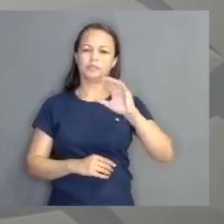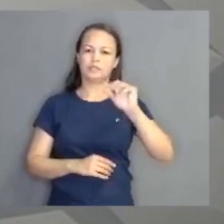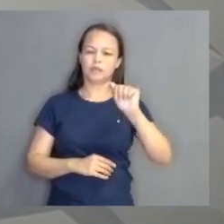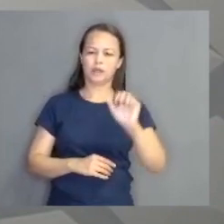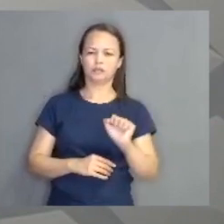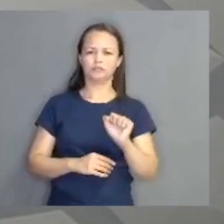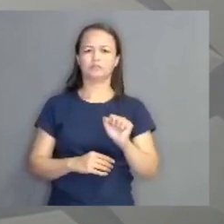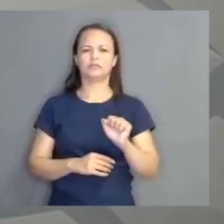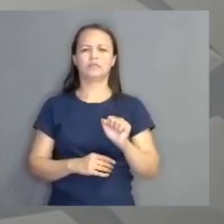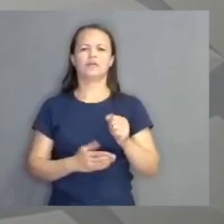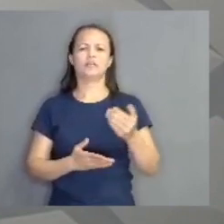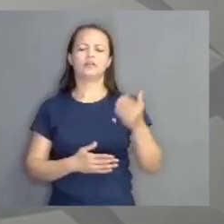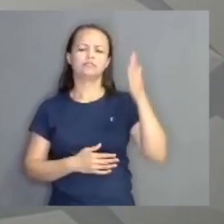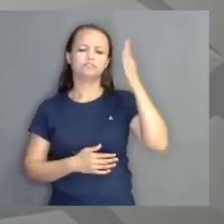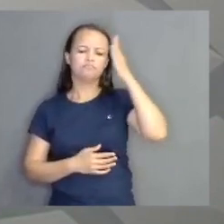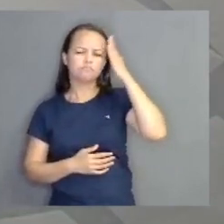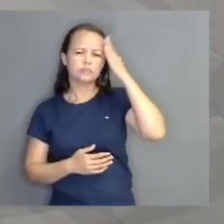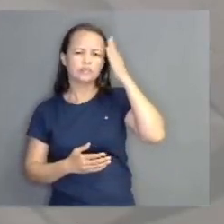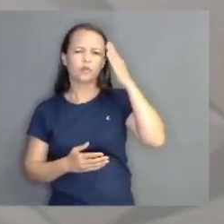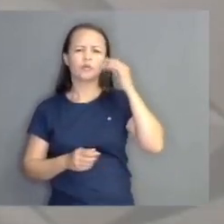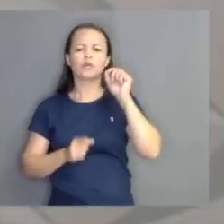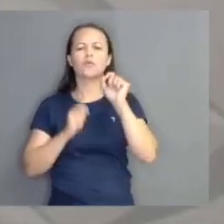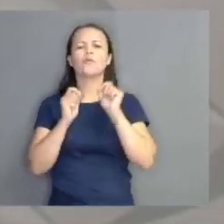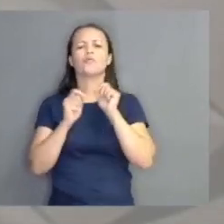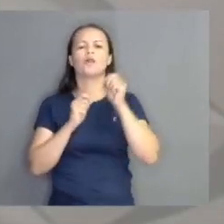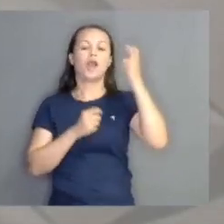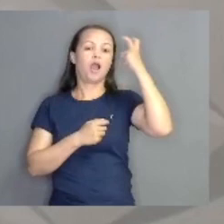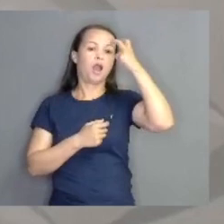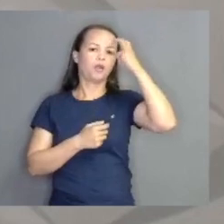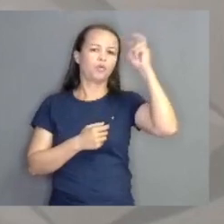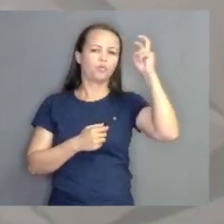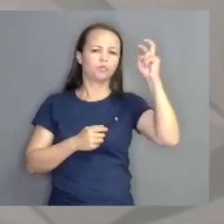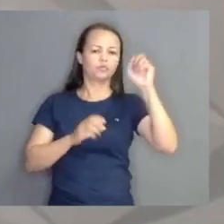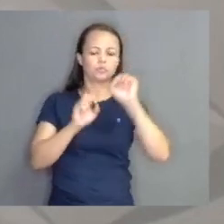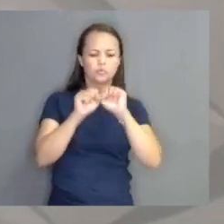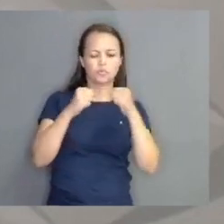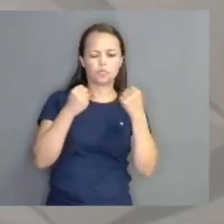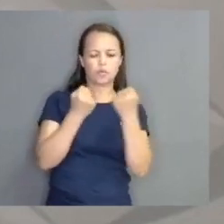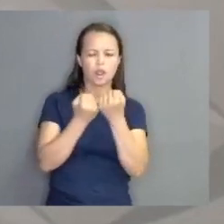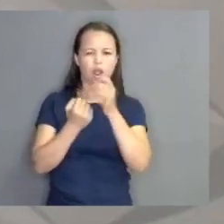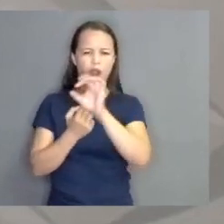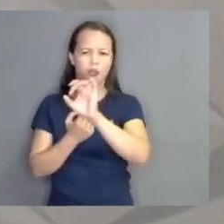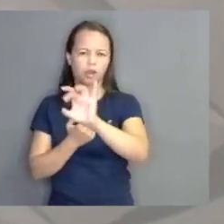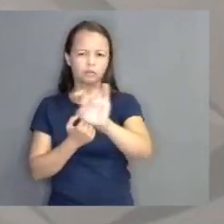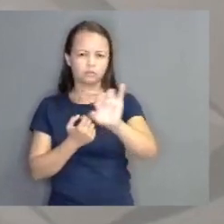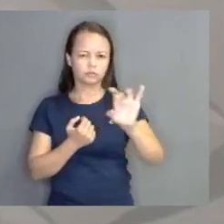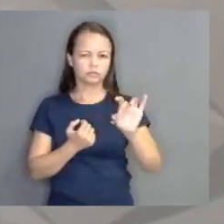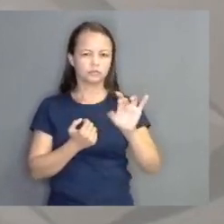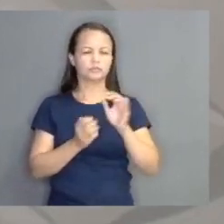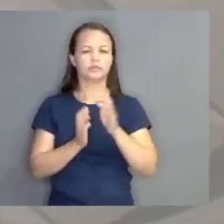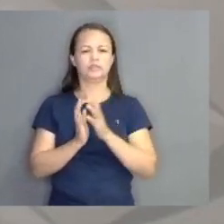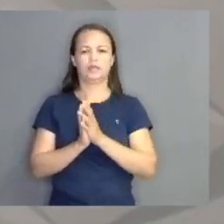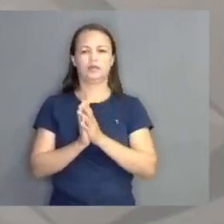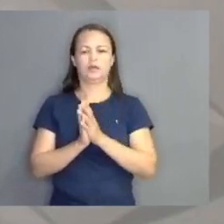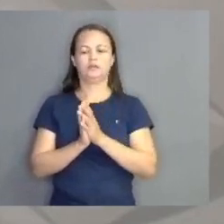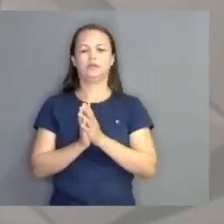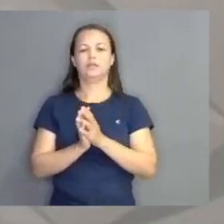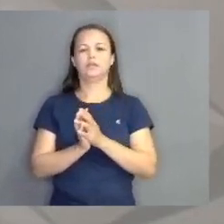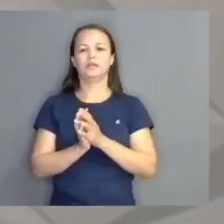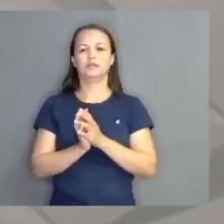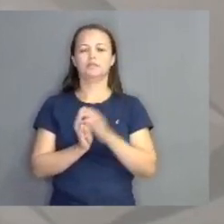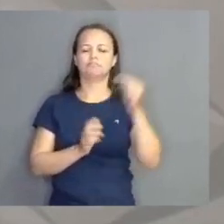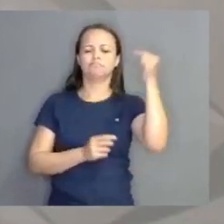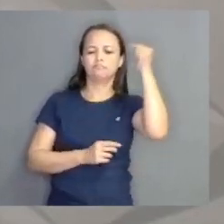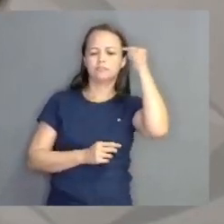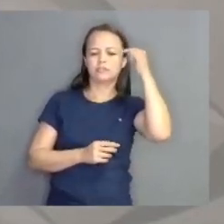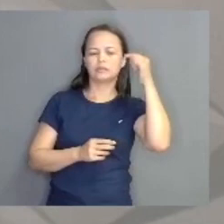significou a cultura de cada sociedade, né? Para vocês terem uma ideia, nós somos